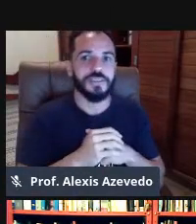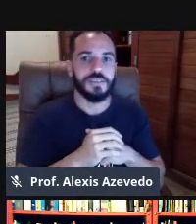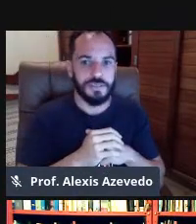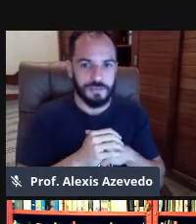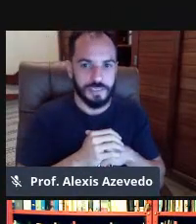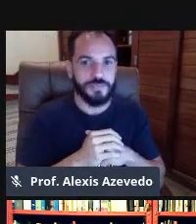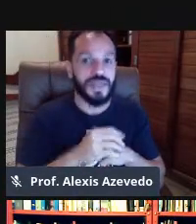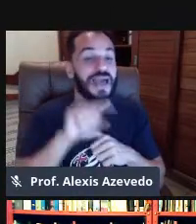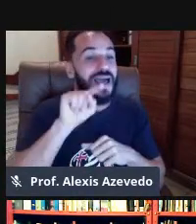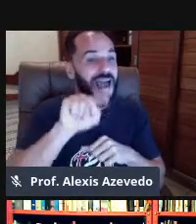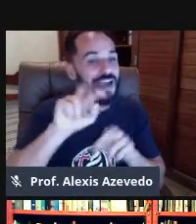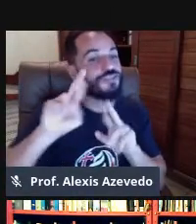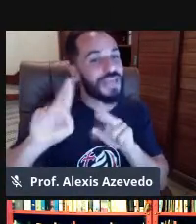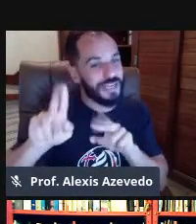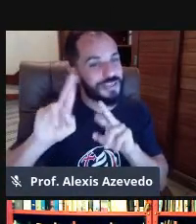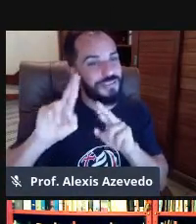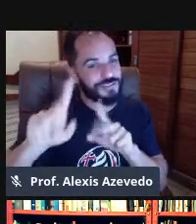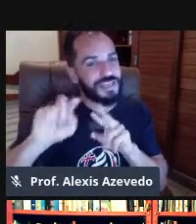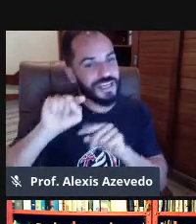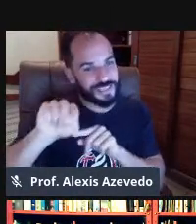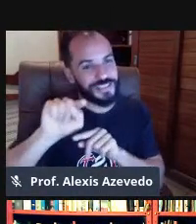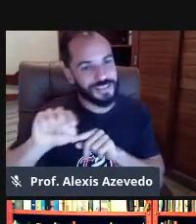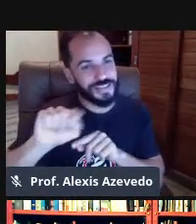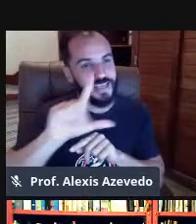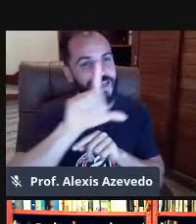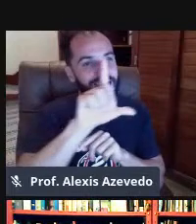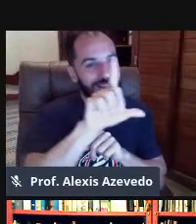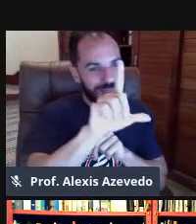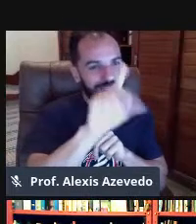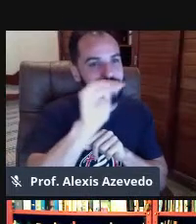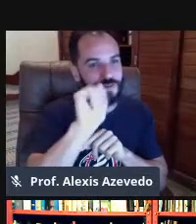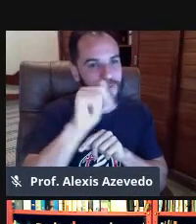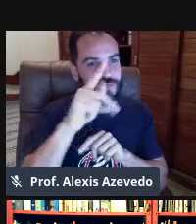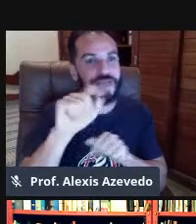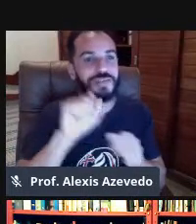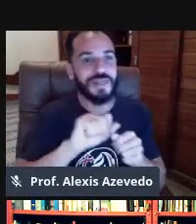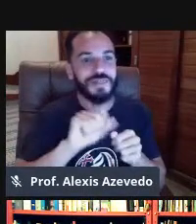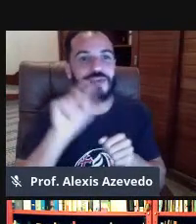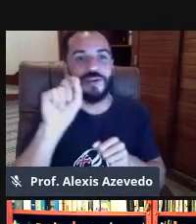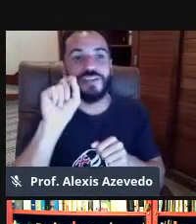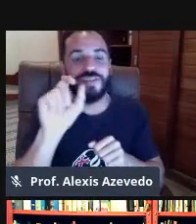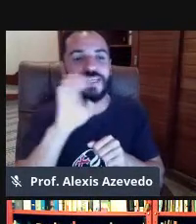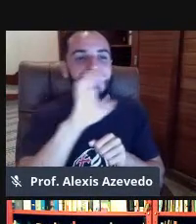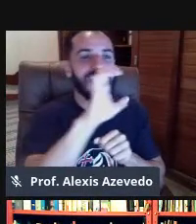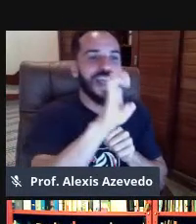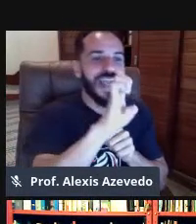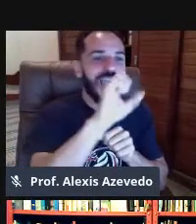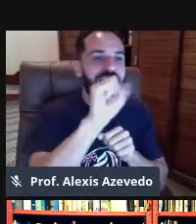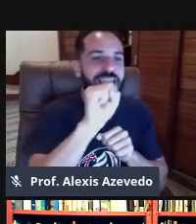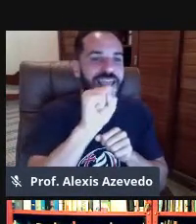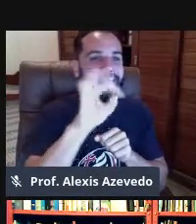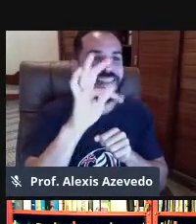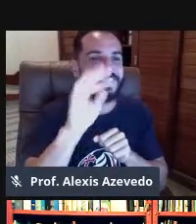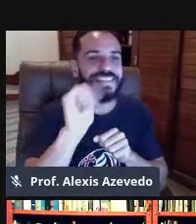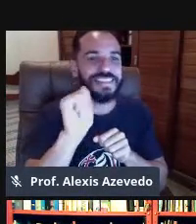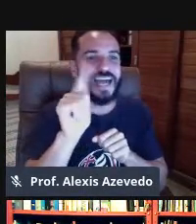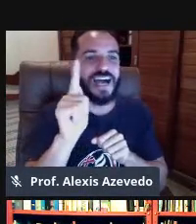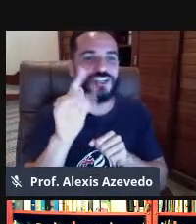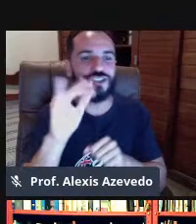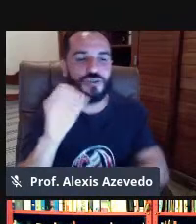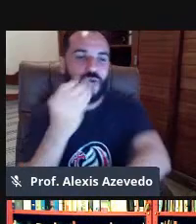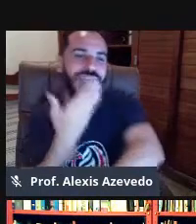estágios, são atividades extras, né? As atividades acadêmicas, científicas, culturais e as práticas de formações que acontecem